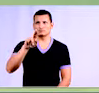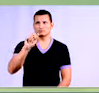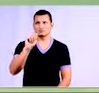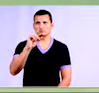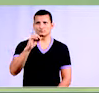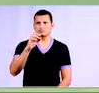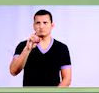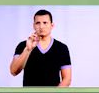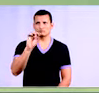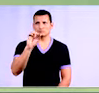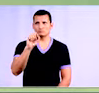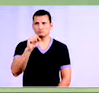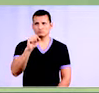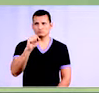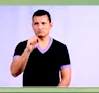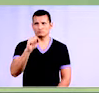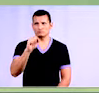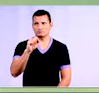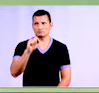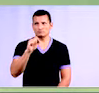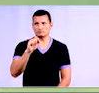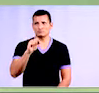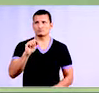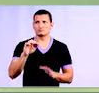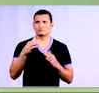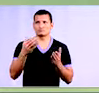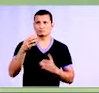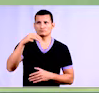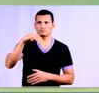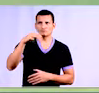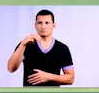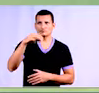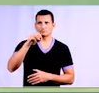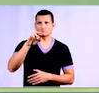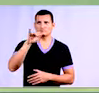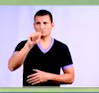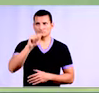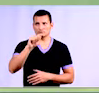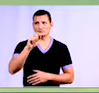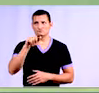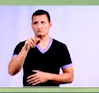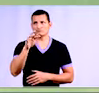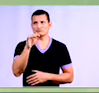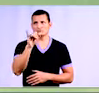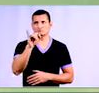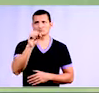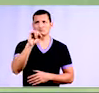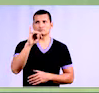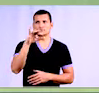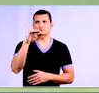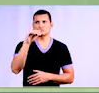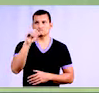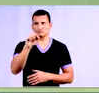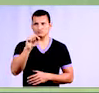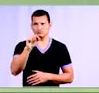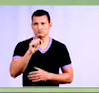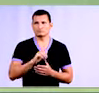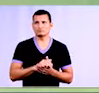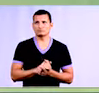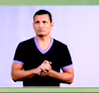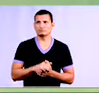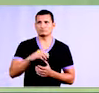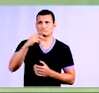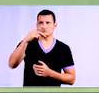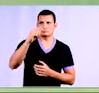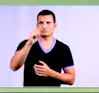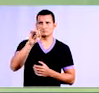seja, quadros de qual memória? Da memória física, e páginas da